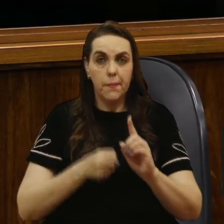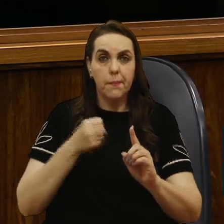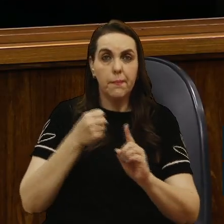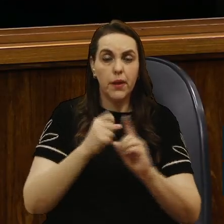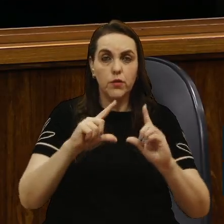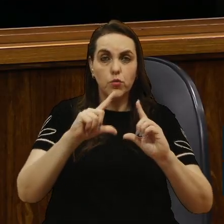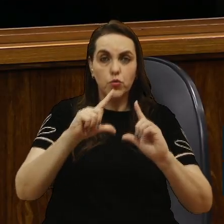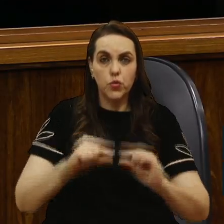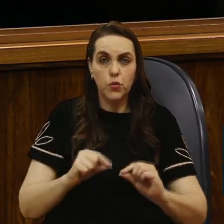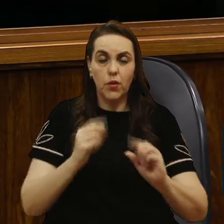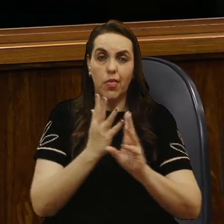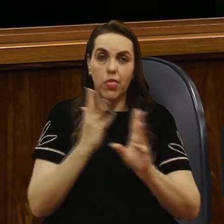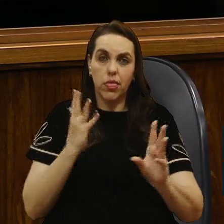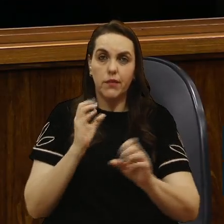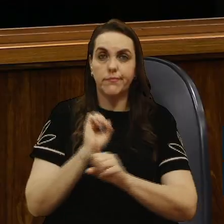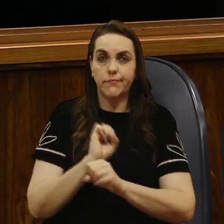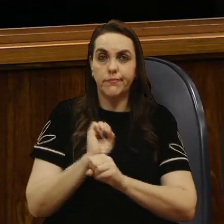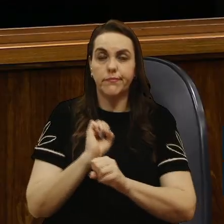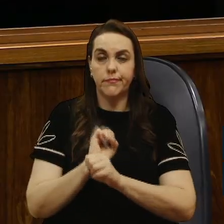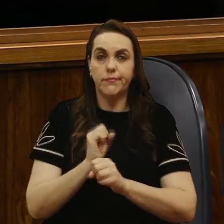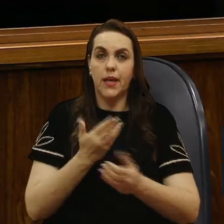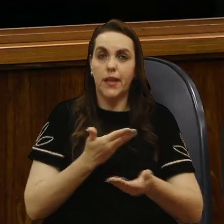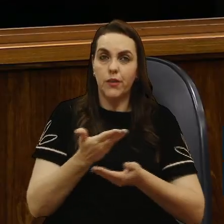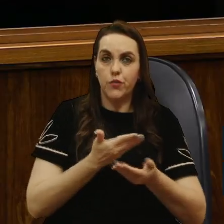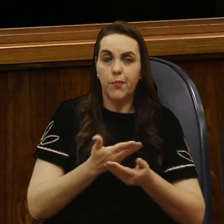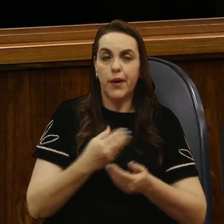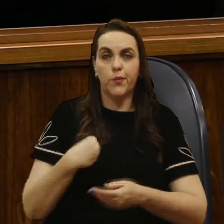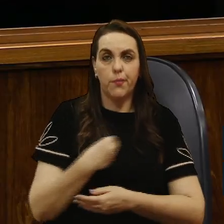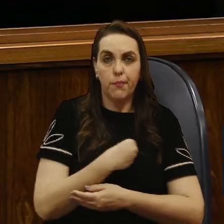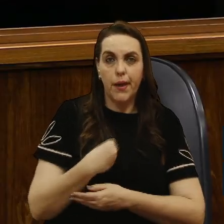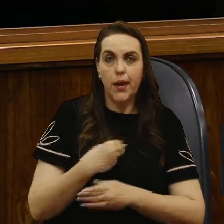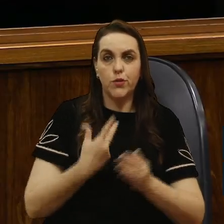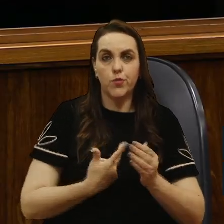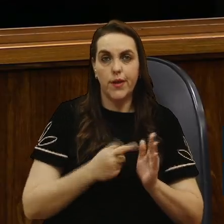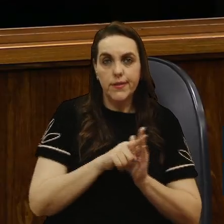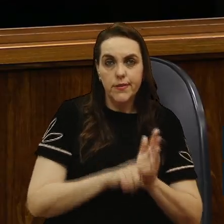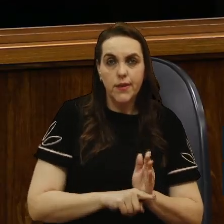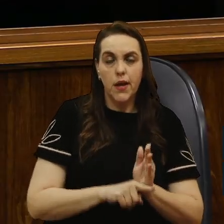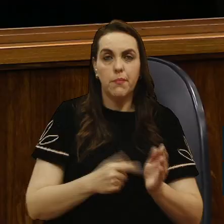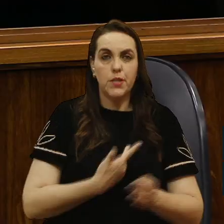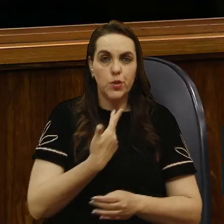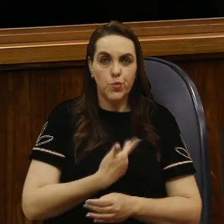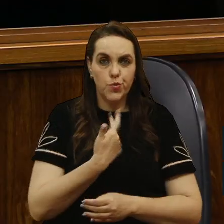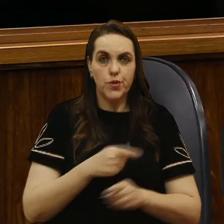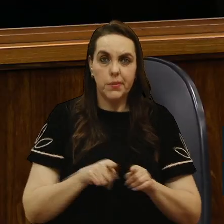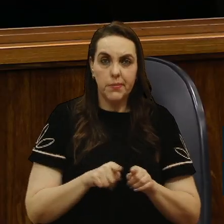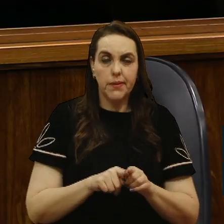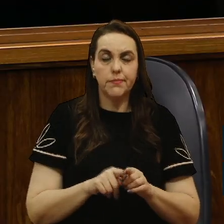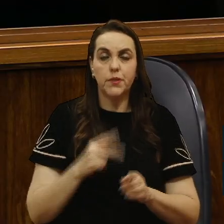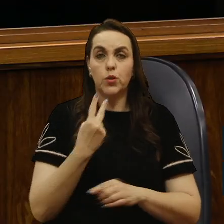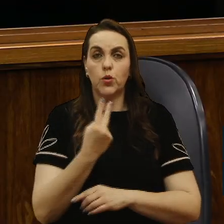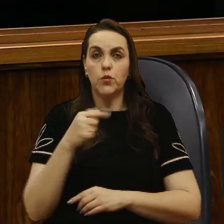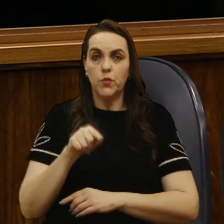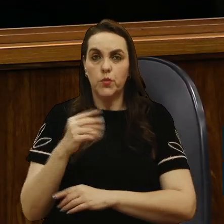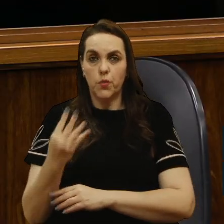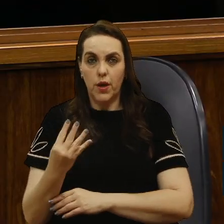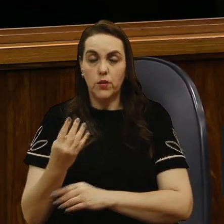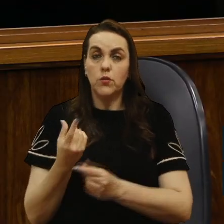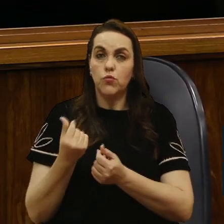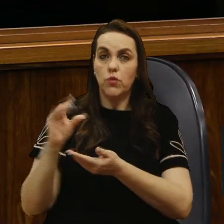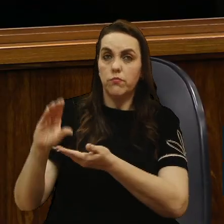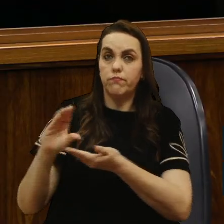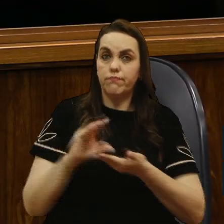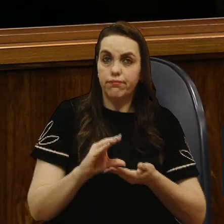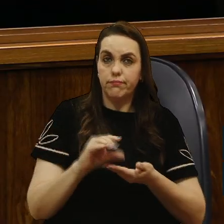redução das filas de espera para consultas, exames e cirurgias eletivas? 2.4. Quais recursos financeiros